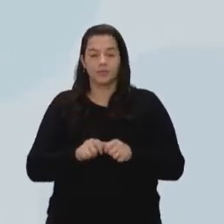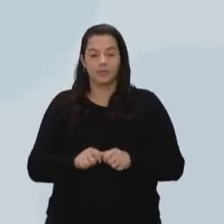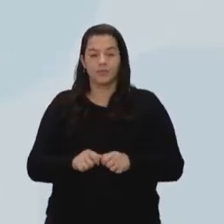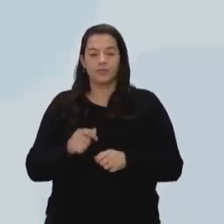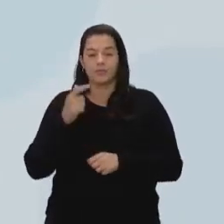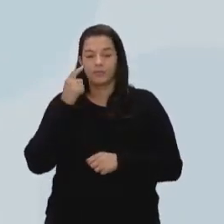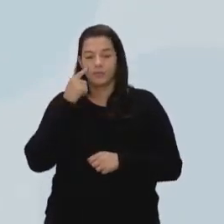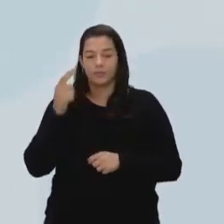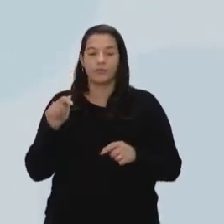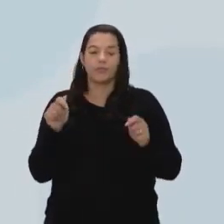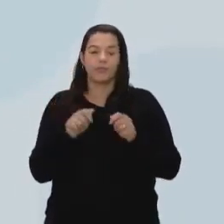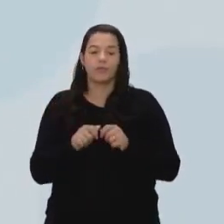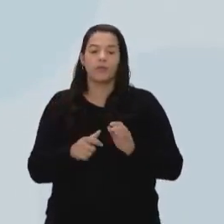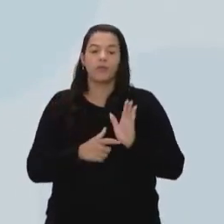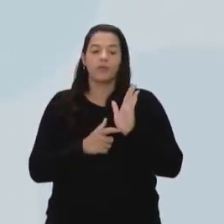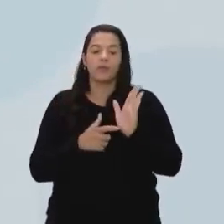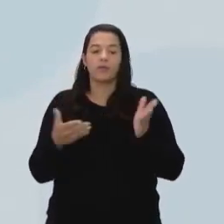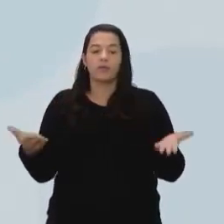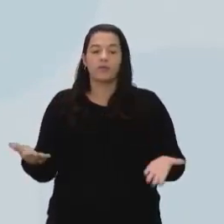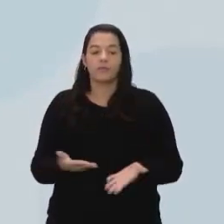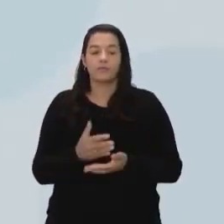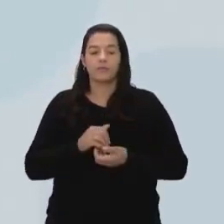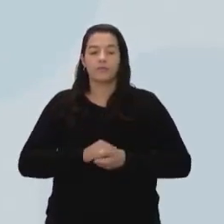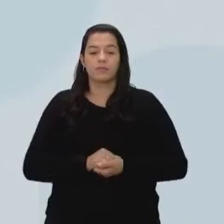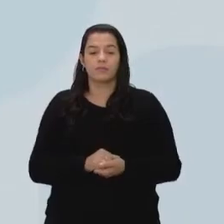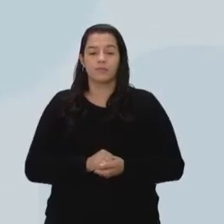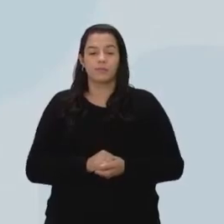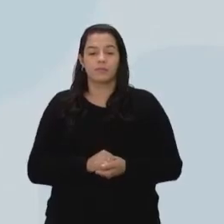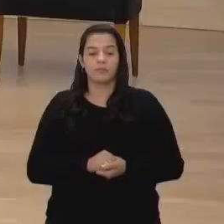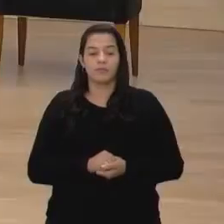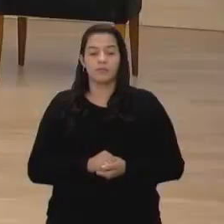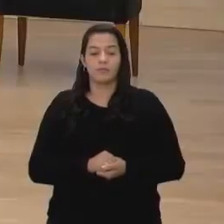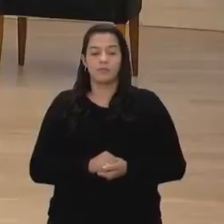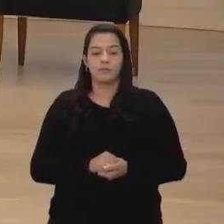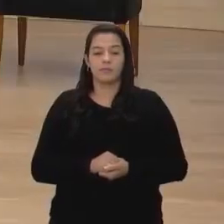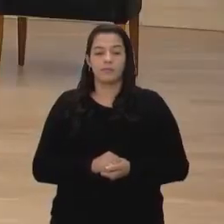de elétrons. Então ele vai ter agora, como é que eu faço aqui?